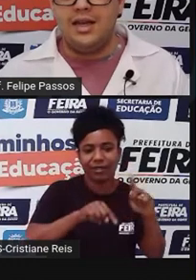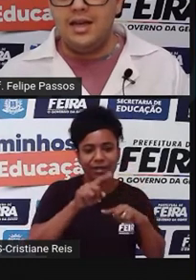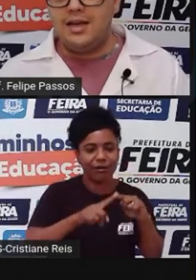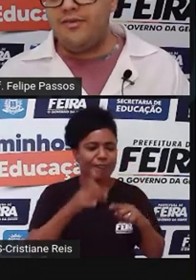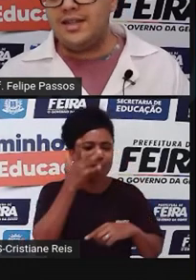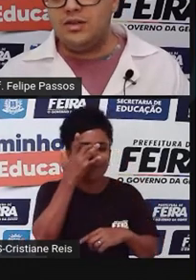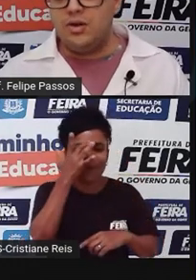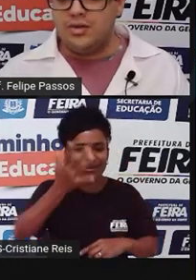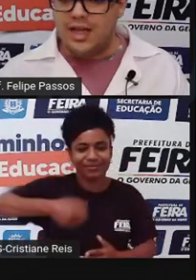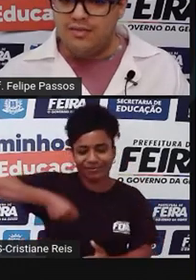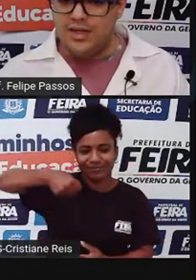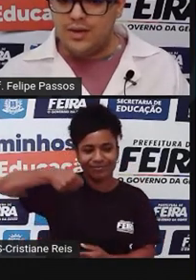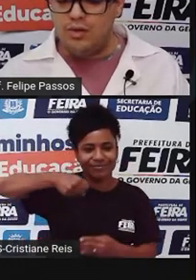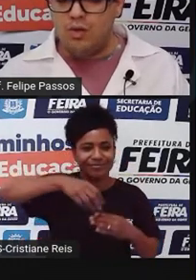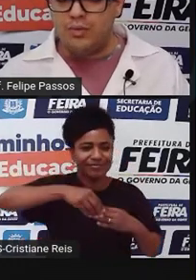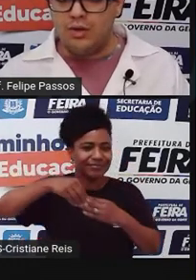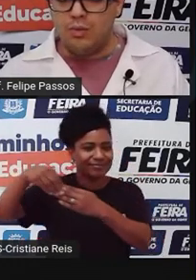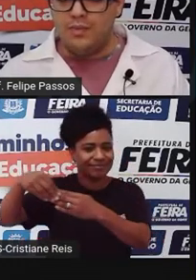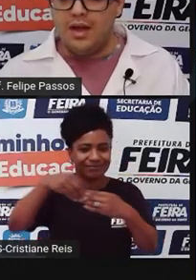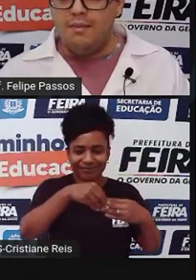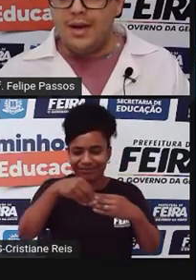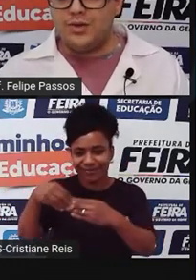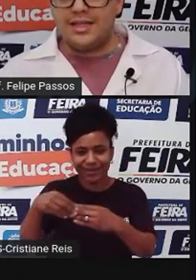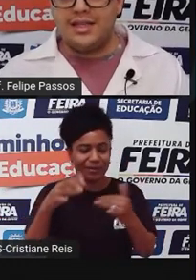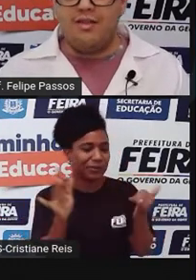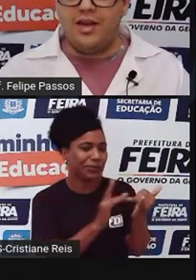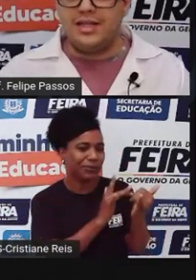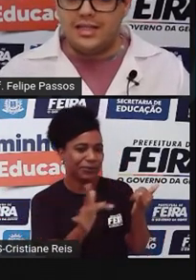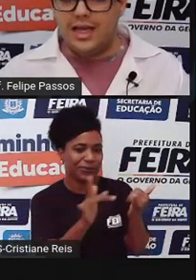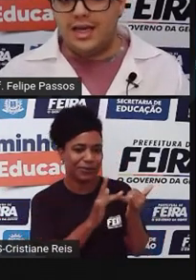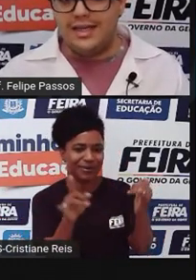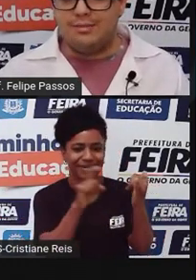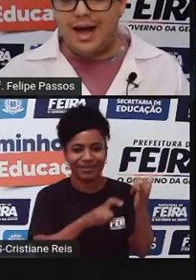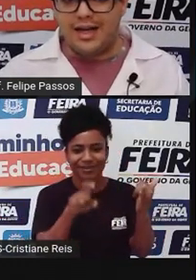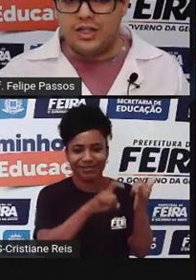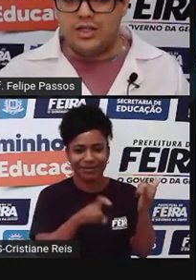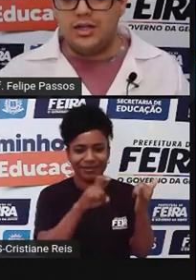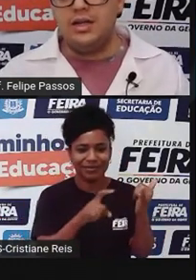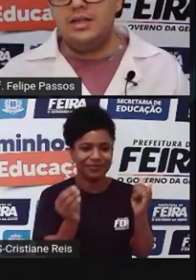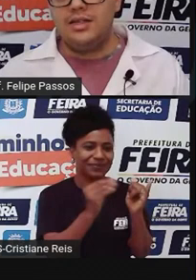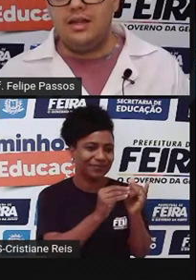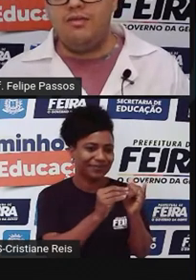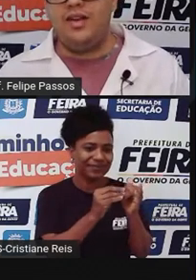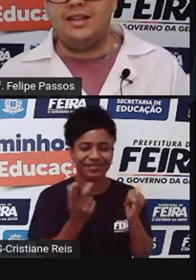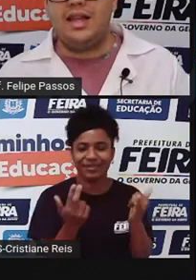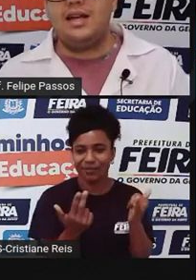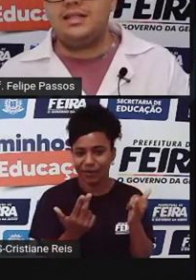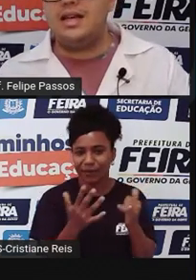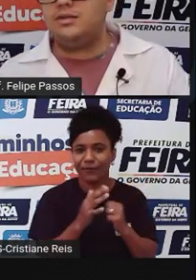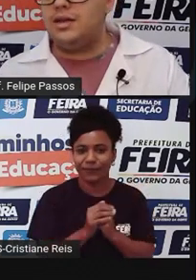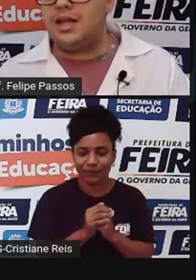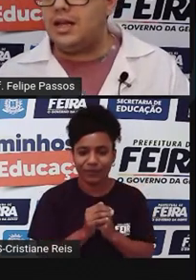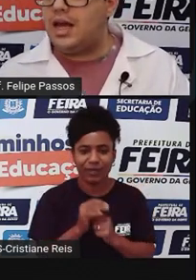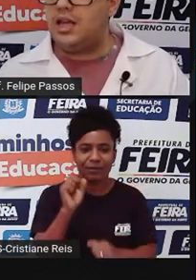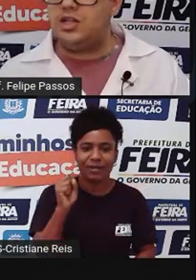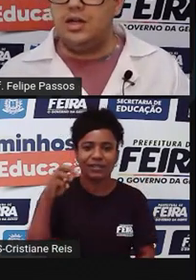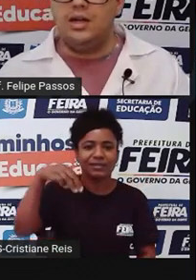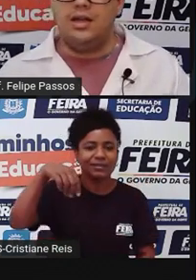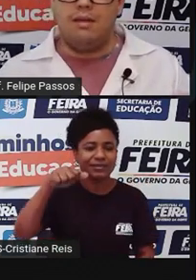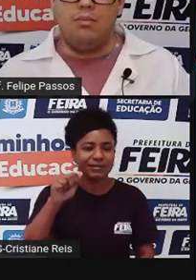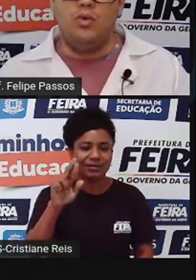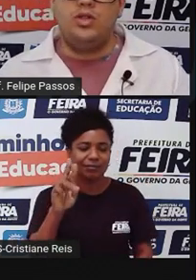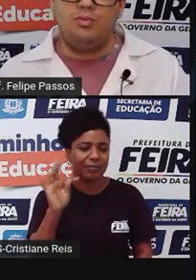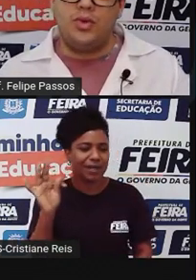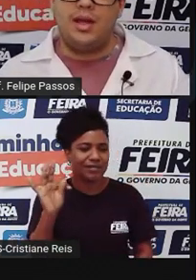leves e que fazem todo o serviço aí do computador mas o que significa ser Smart significa ter acesso à internet